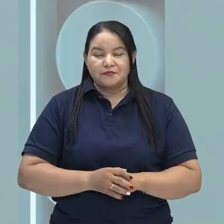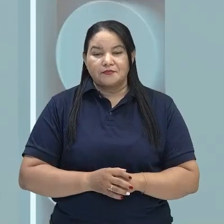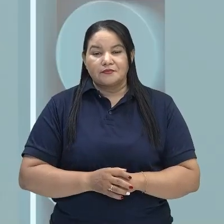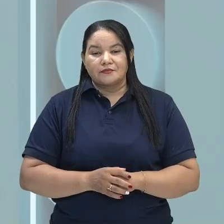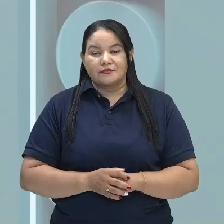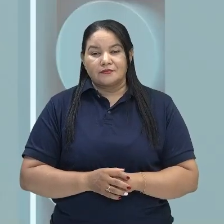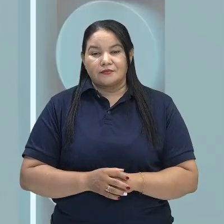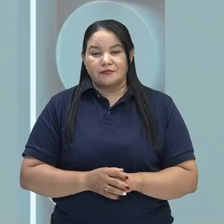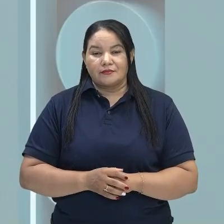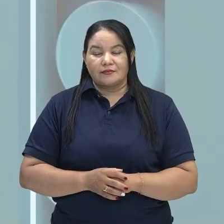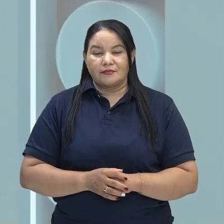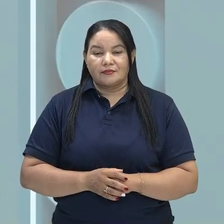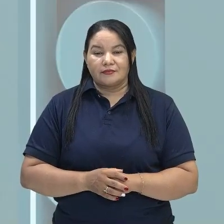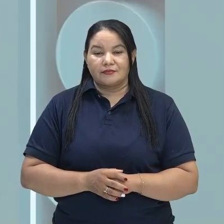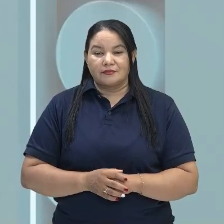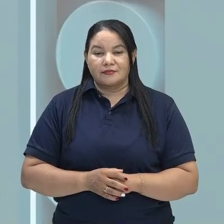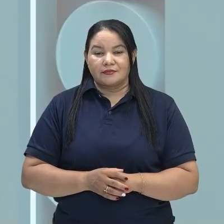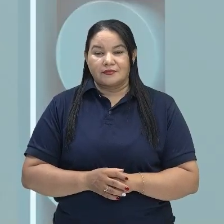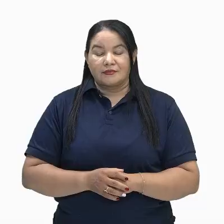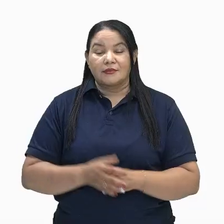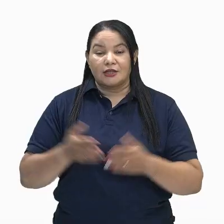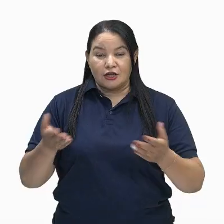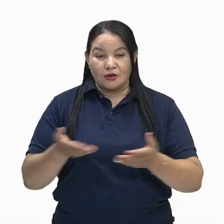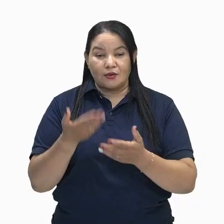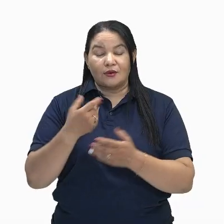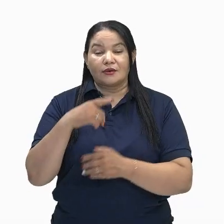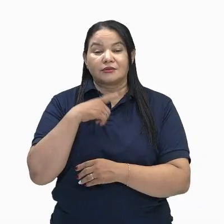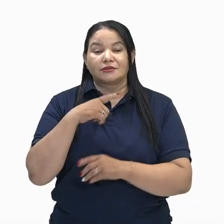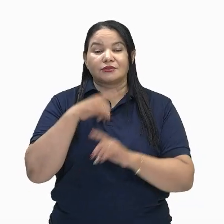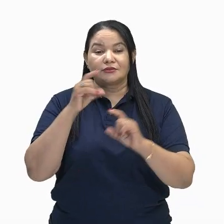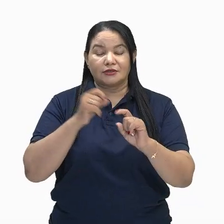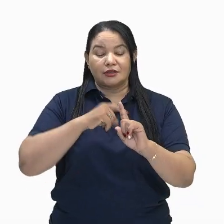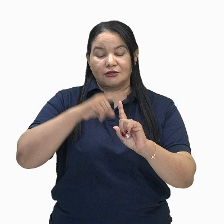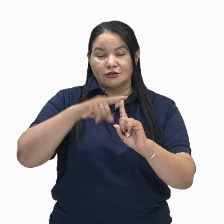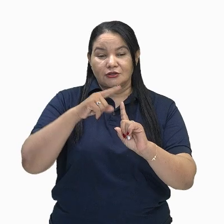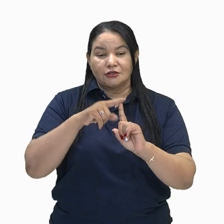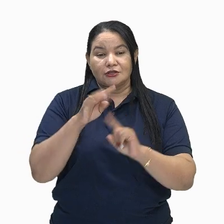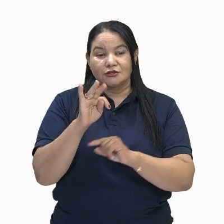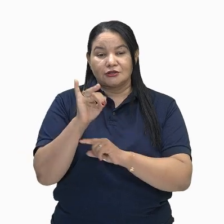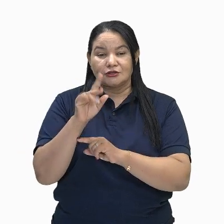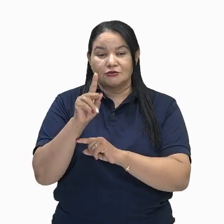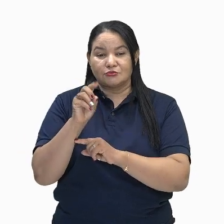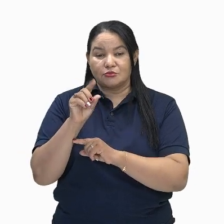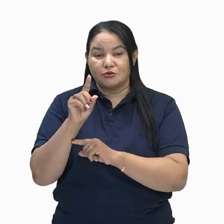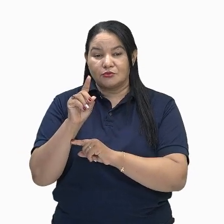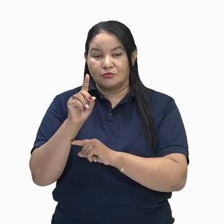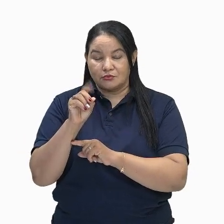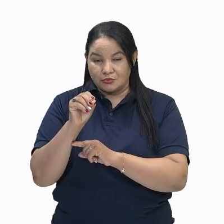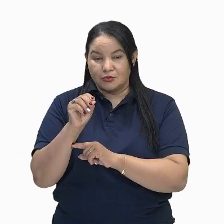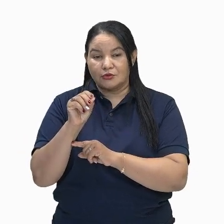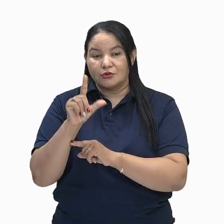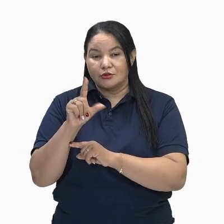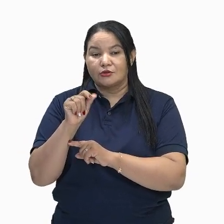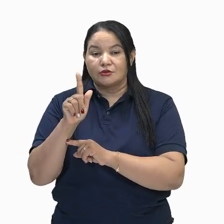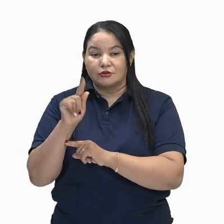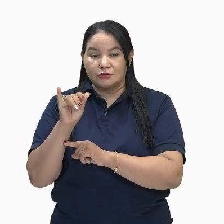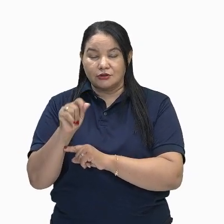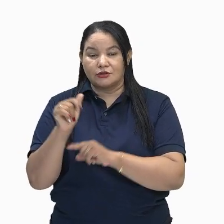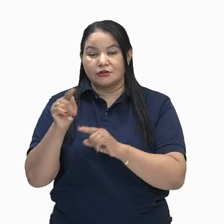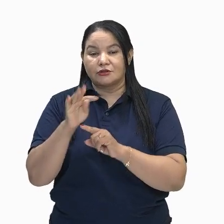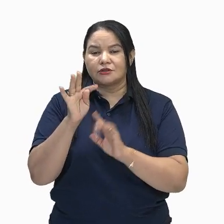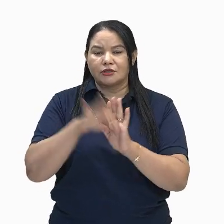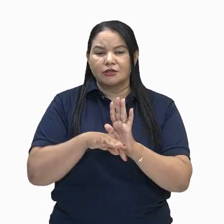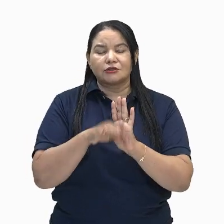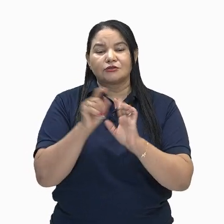também nós temos a tipologia textual, é a estrutura do texto, ou seja, é a forma como o texto